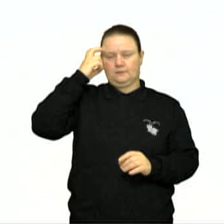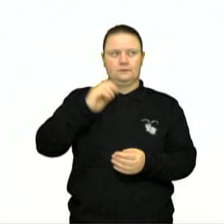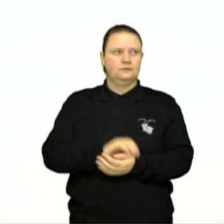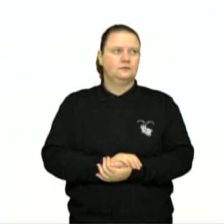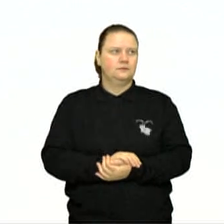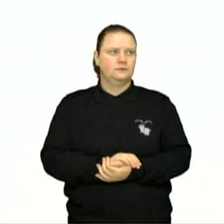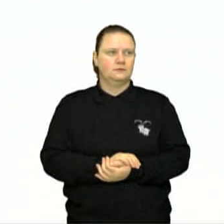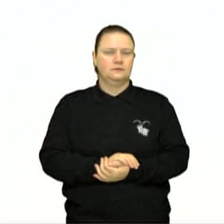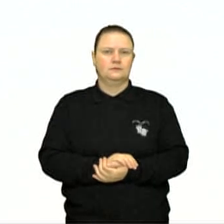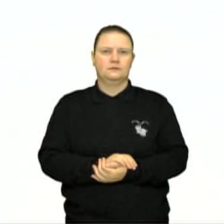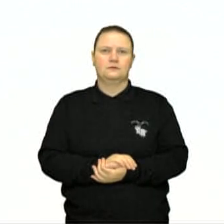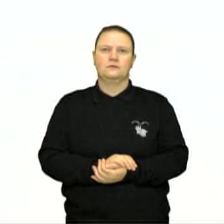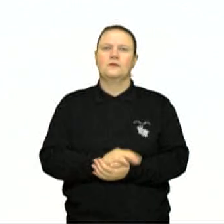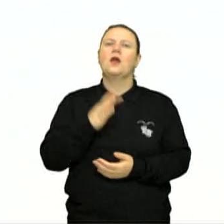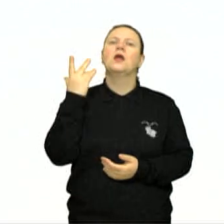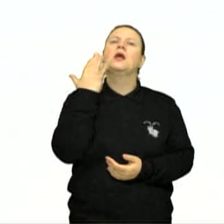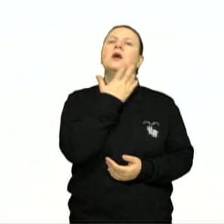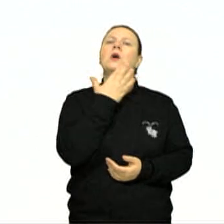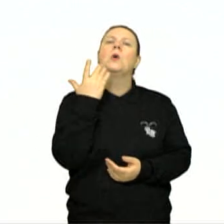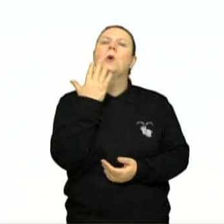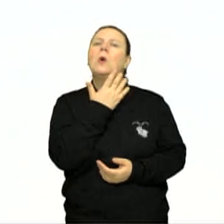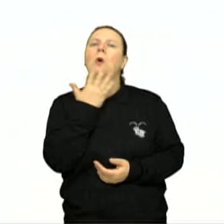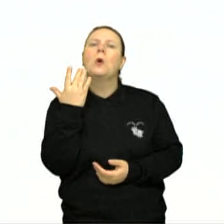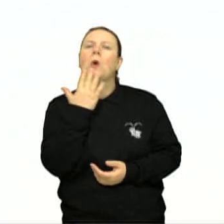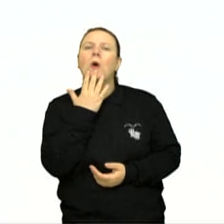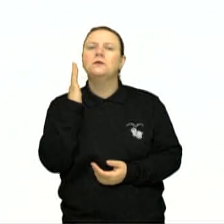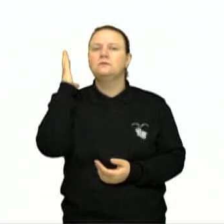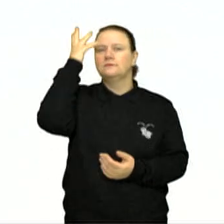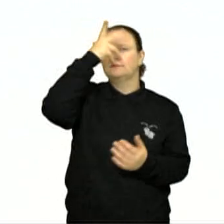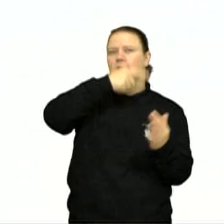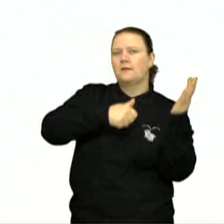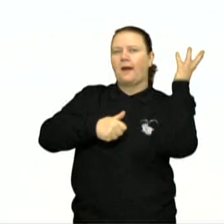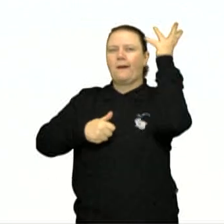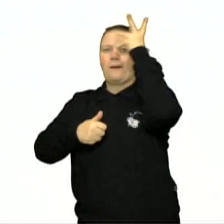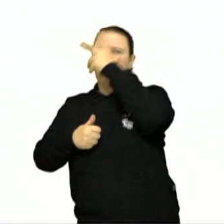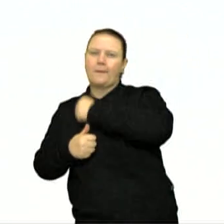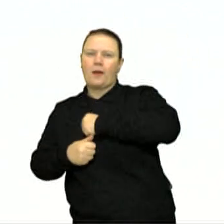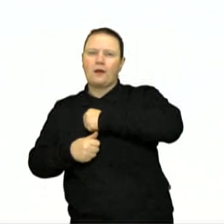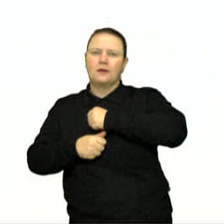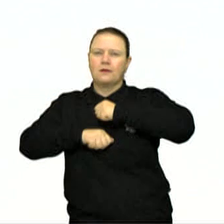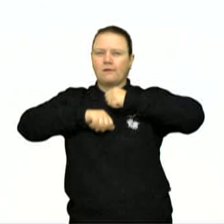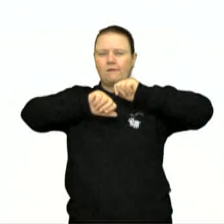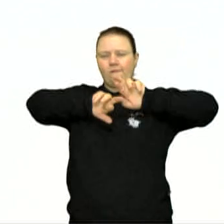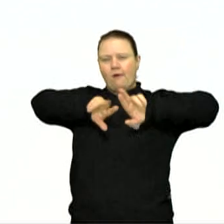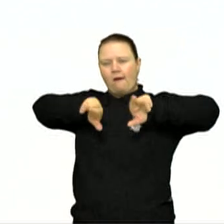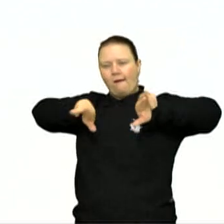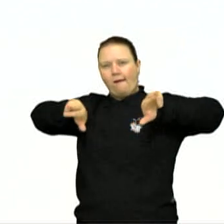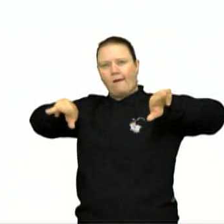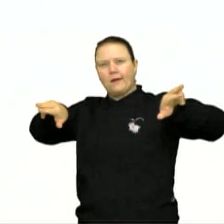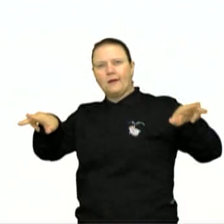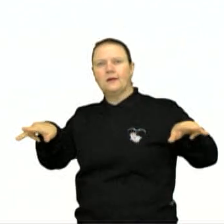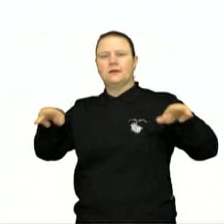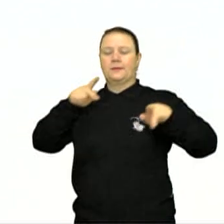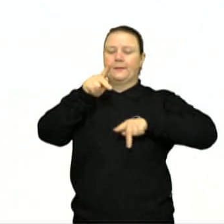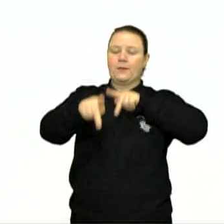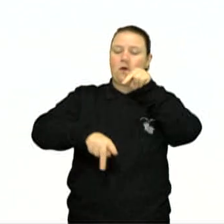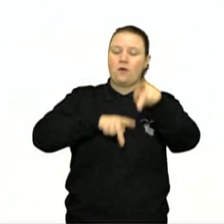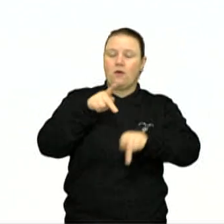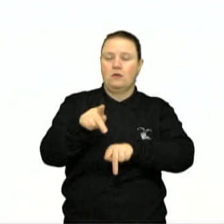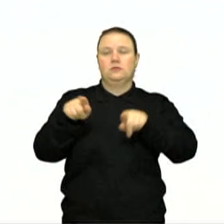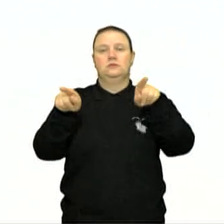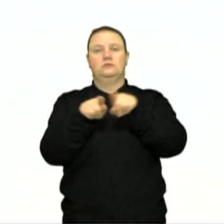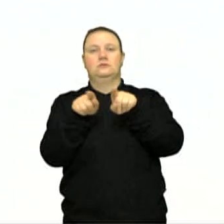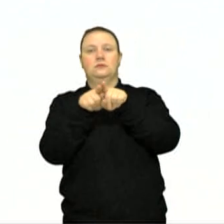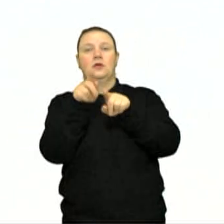Olha só as cores, né? A beleza, a variedade, né, de povos e culturas que nós temos no nosso país.